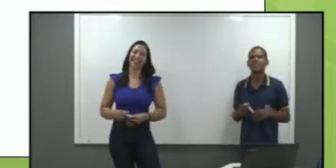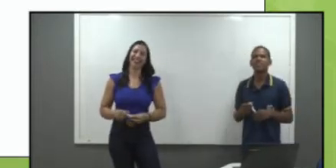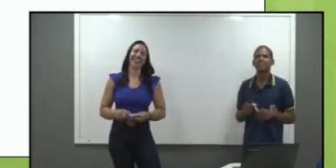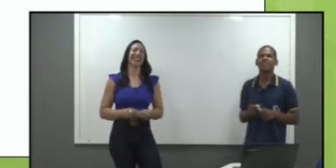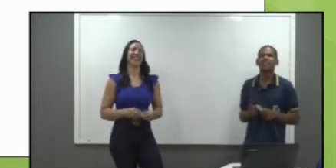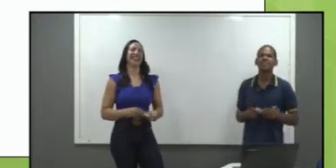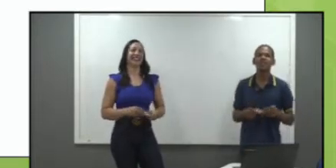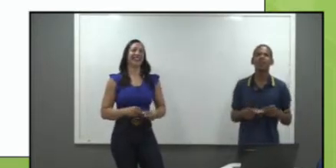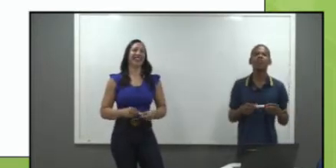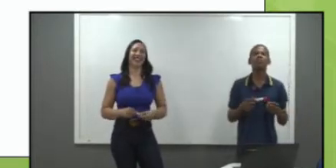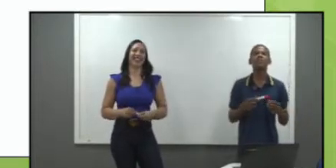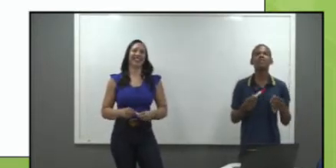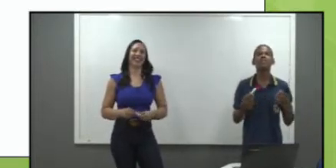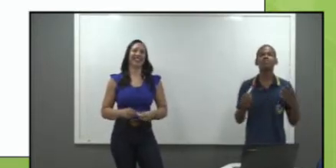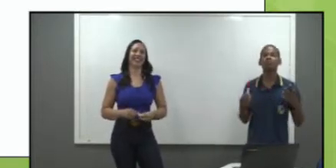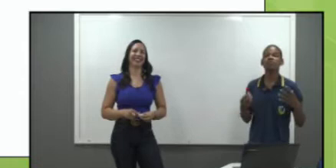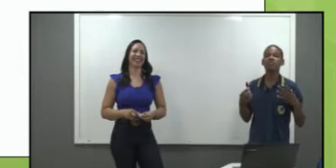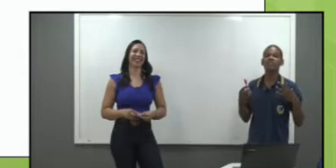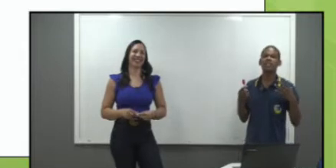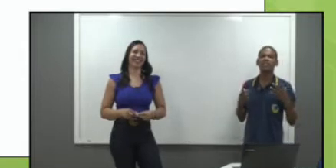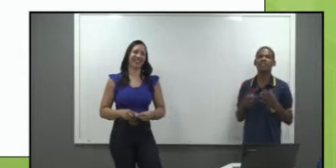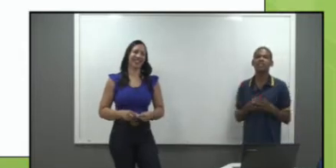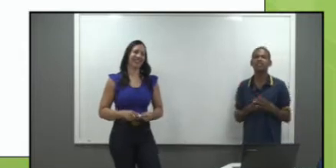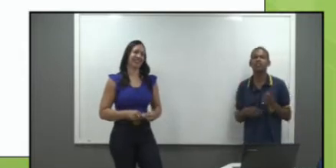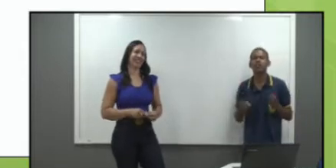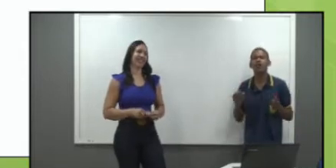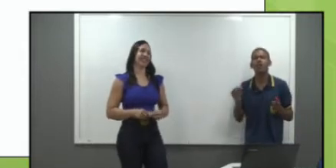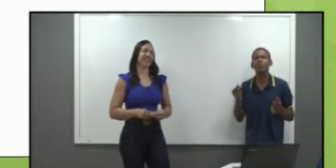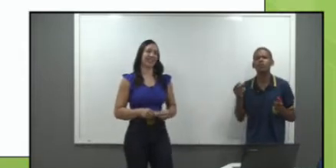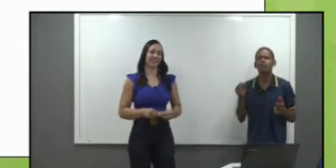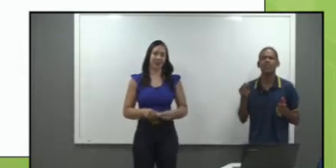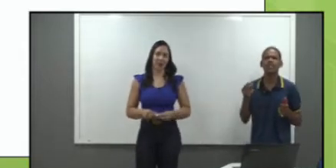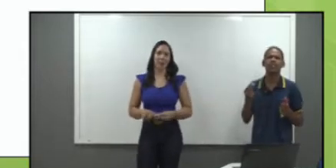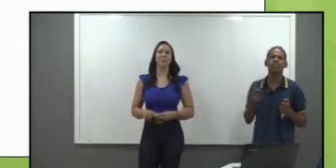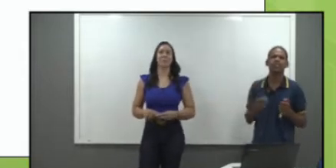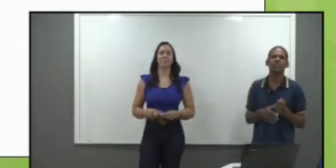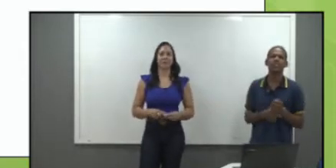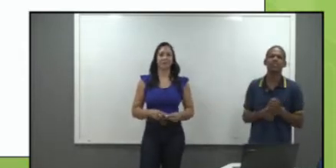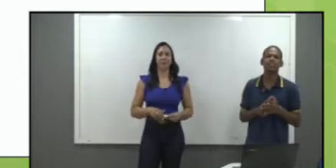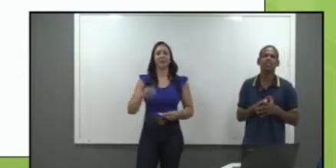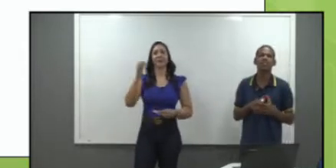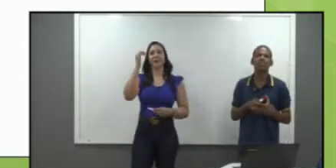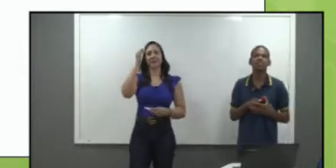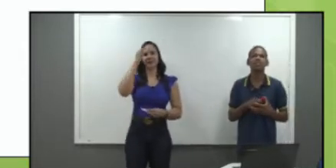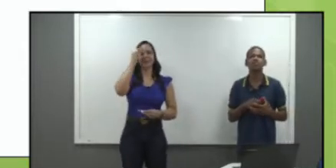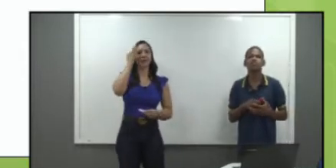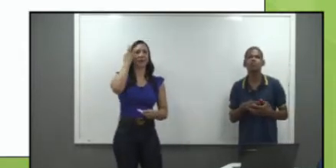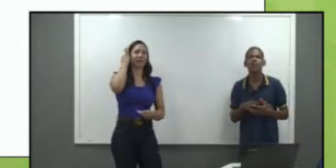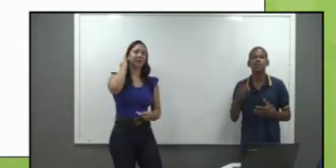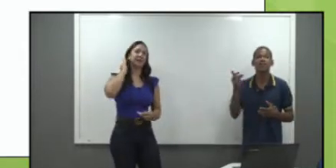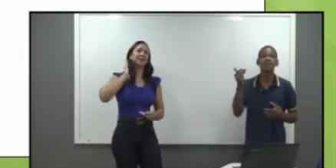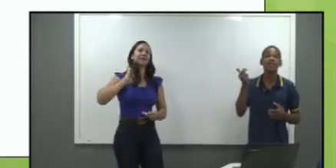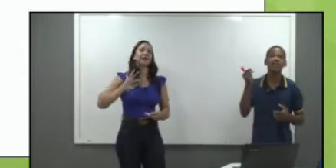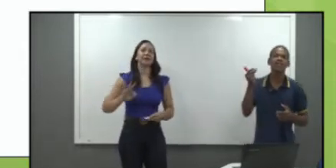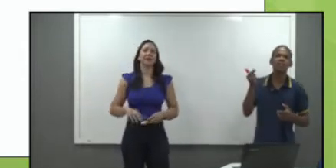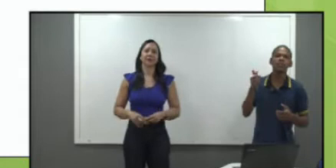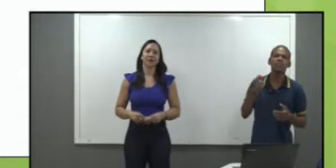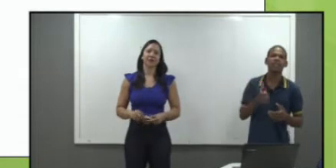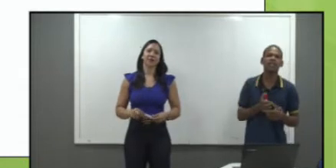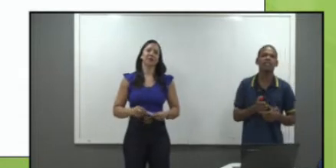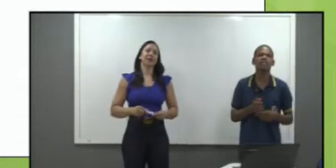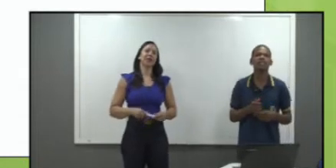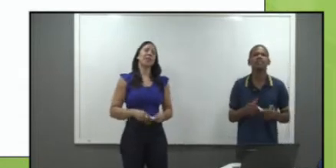isso? Então, onde a Verdade. dança surgiu? Na verdade, a dança surgiu há um bom tempo atrás, não é isso? Nasceu nos primeiros, lá